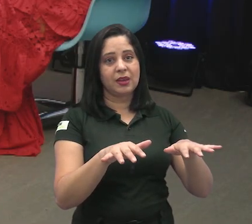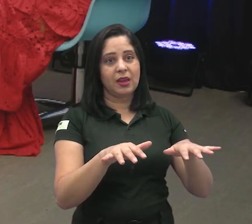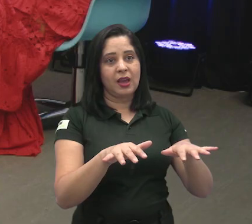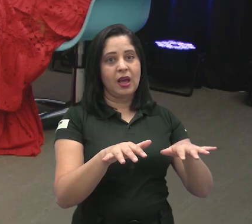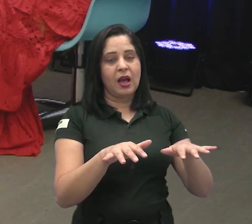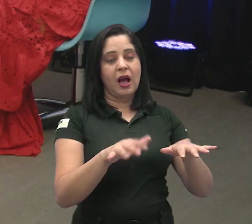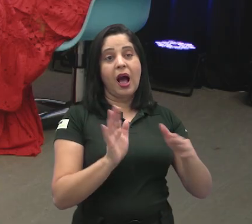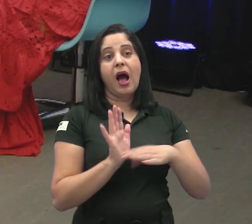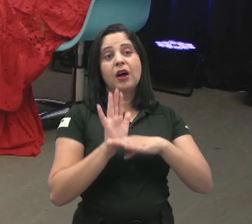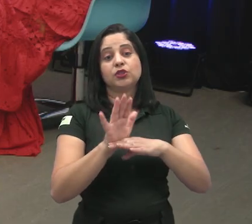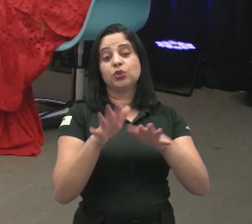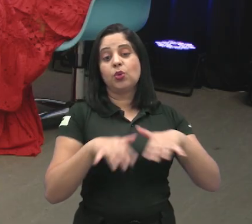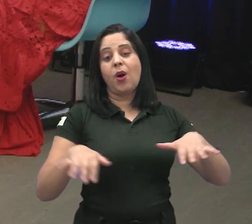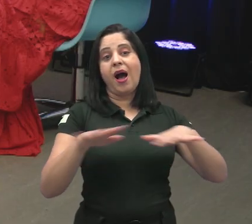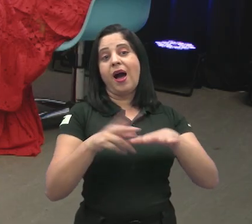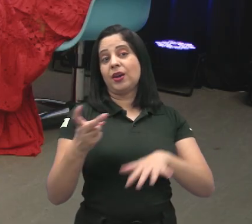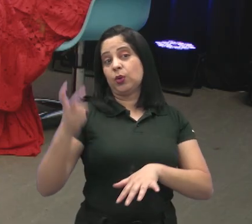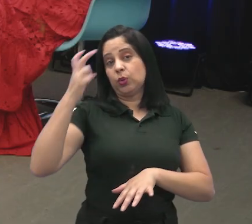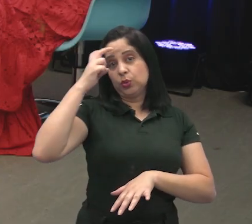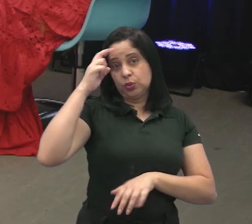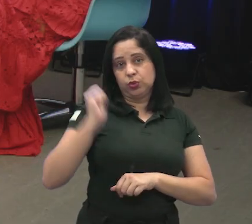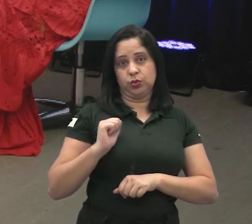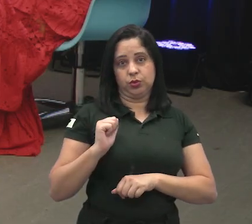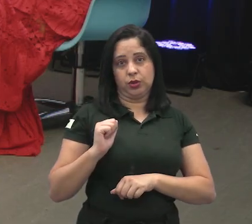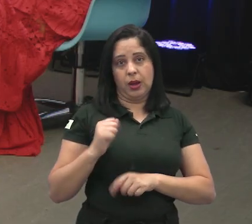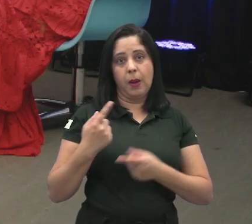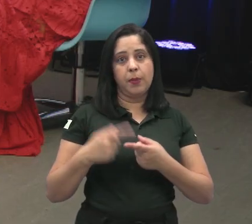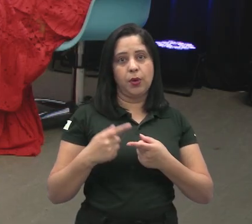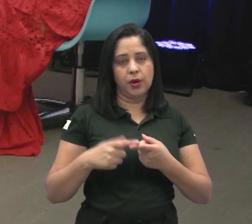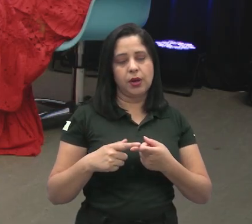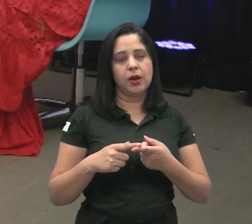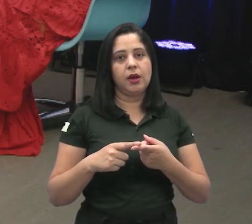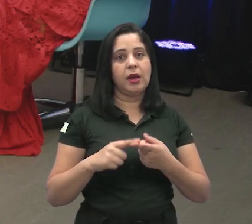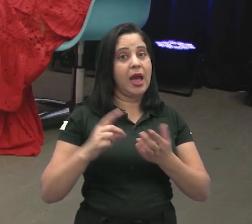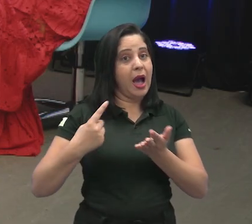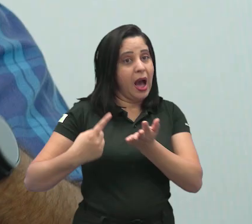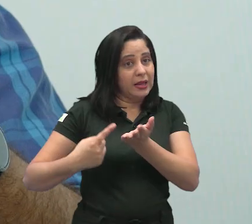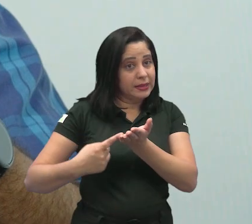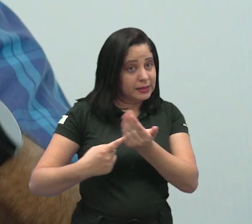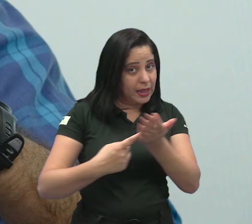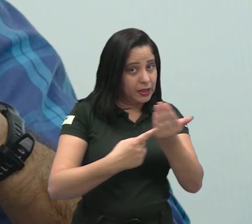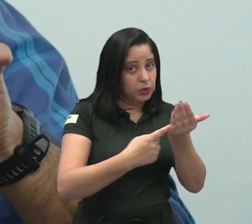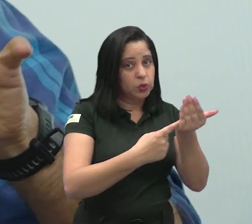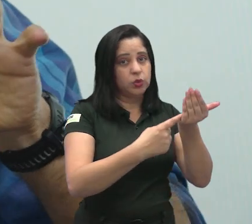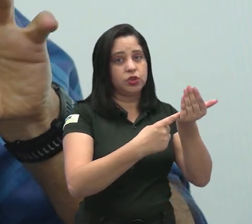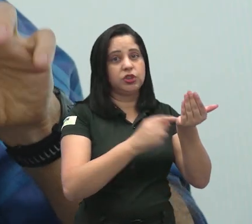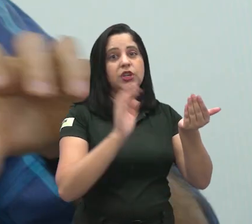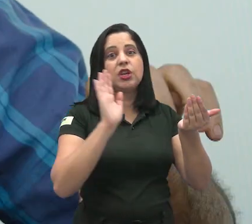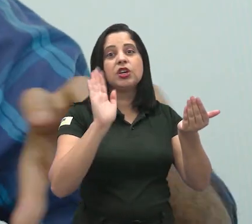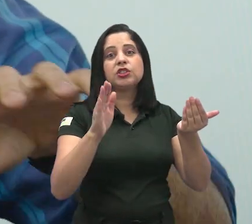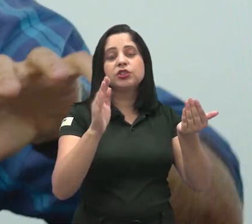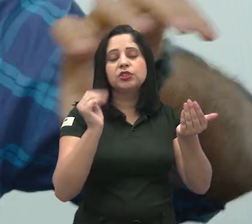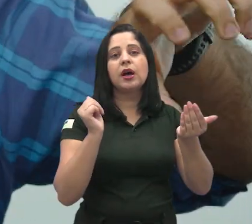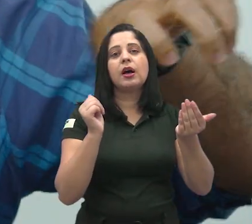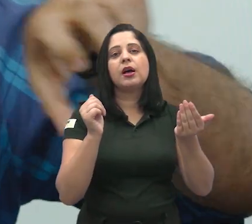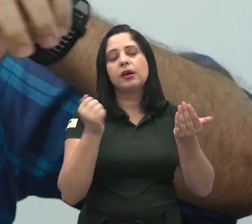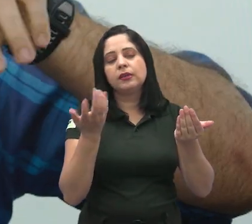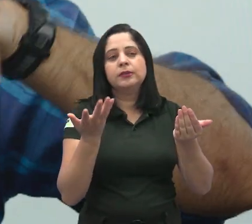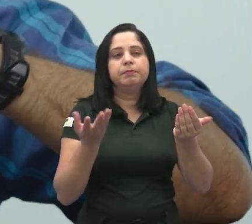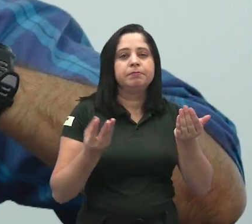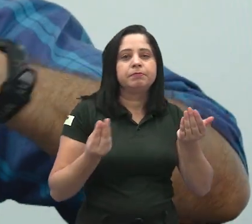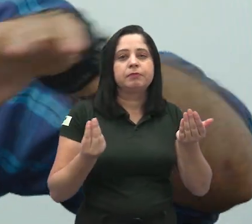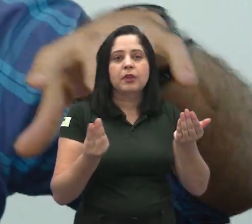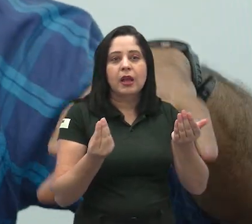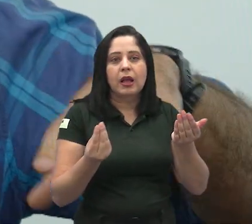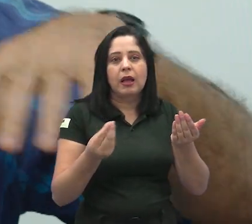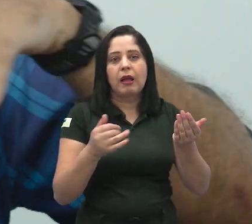na cultura especificamente, ela já acontecia, né? O digital, ele estava, de uma certa forma, fazendo com que muitas pessoas